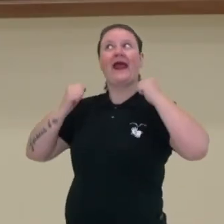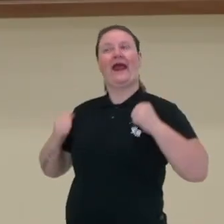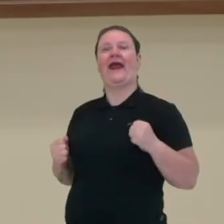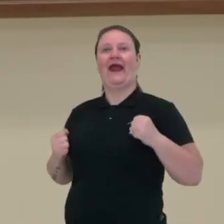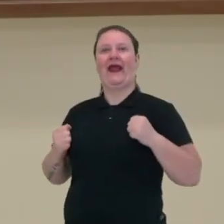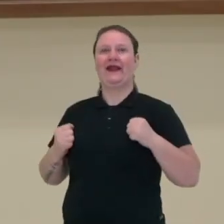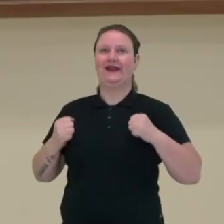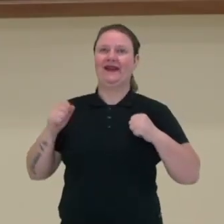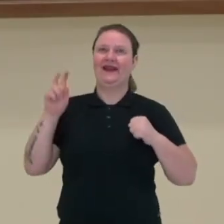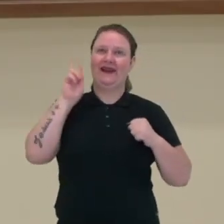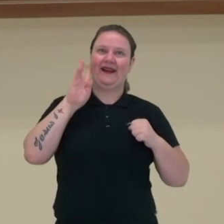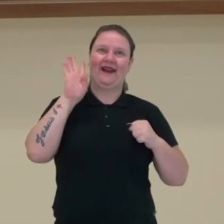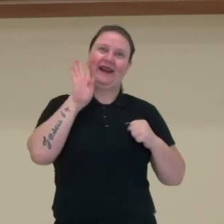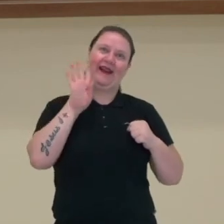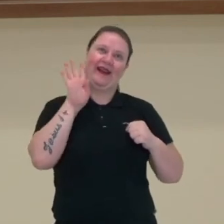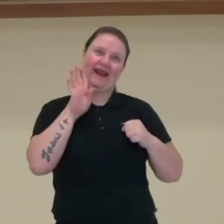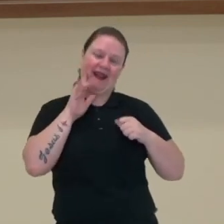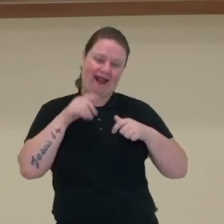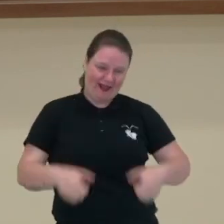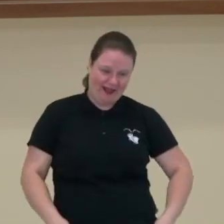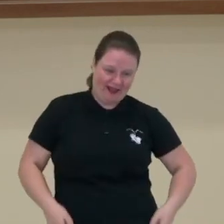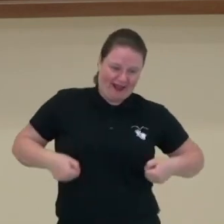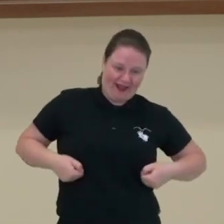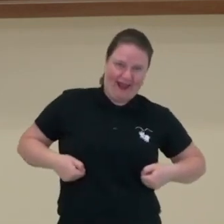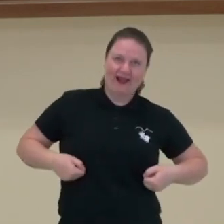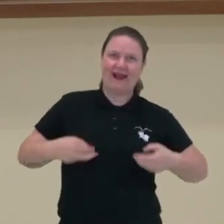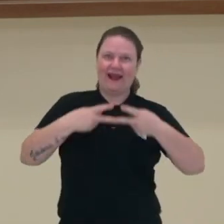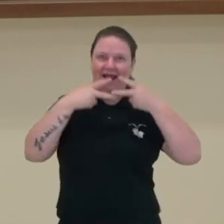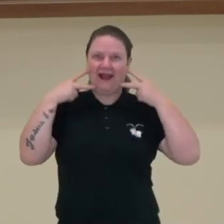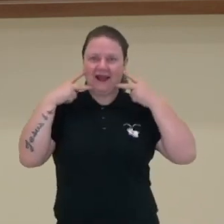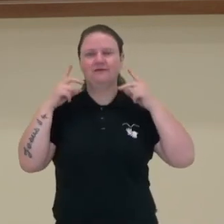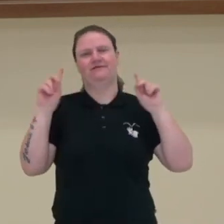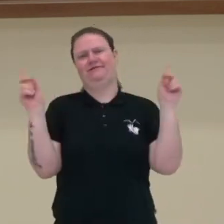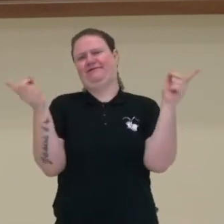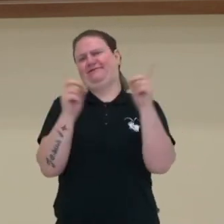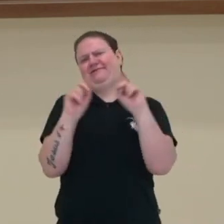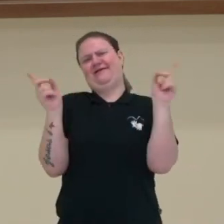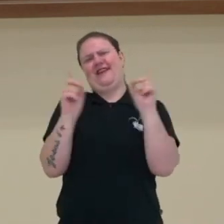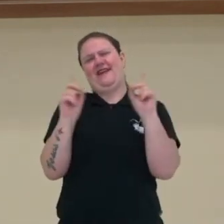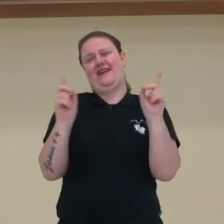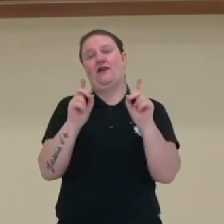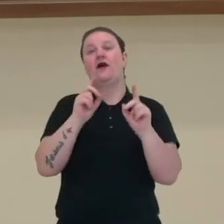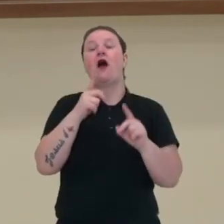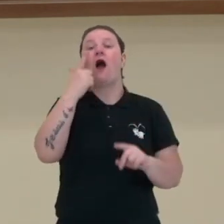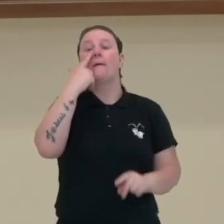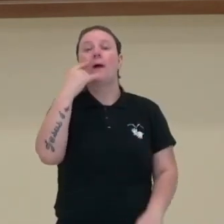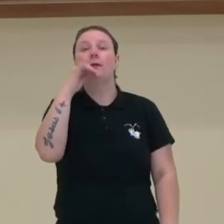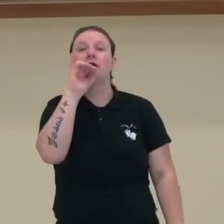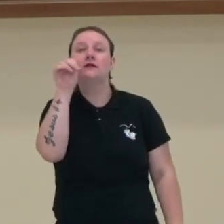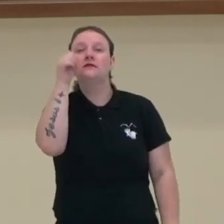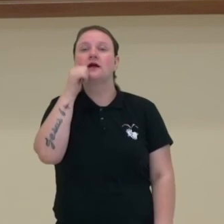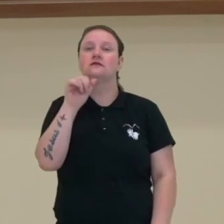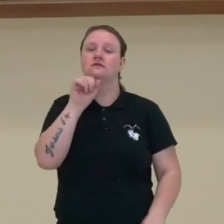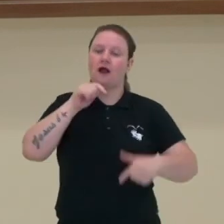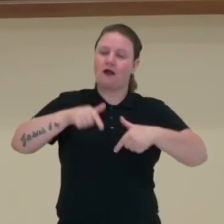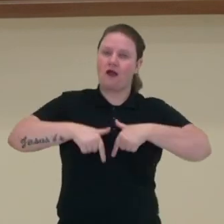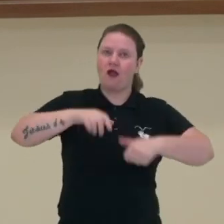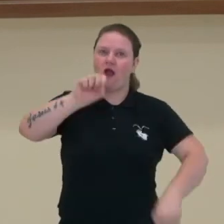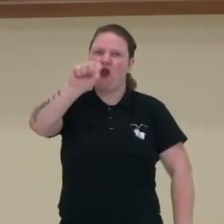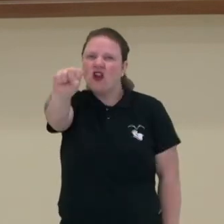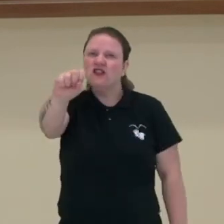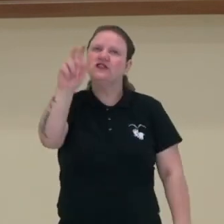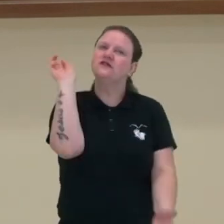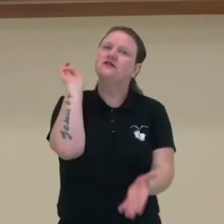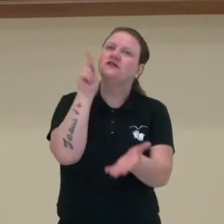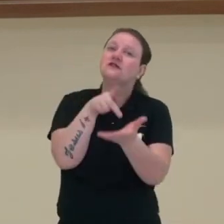veste a roupa íntima por cima da calça. Não é esse cara. O herói é o seu pai e a sua mãe, que trabalha diariamente para trazer o melhor para você. Até